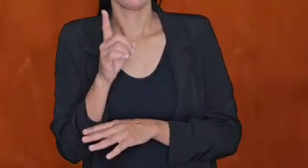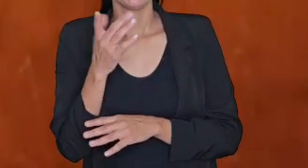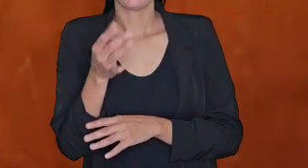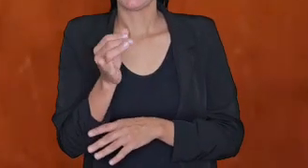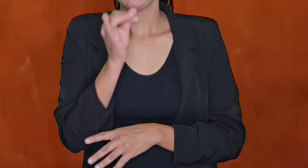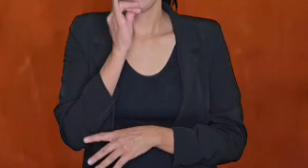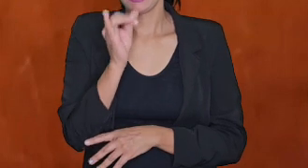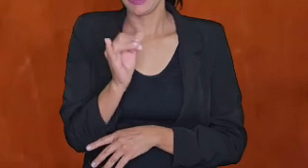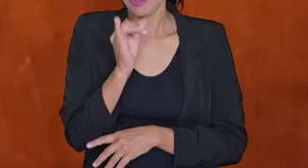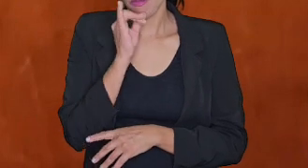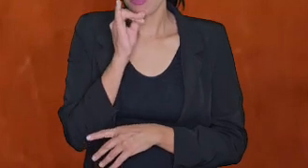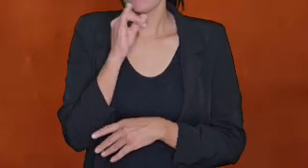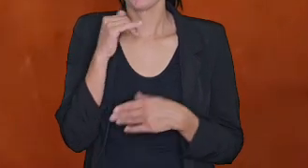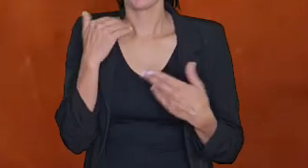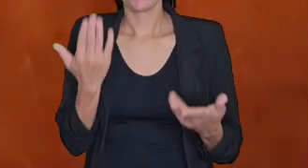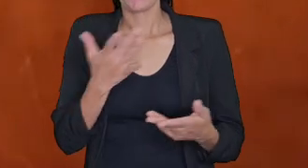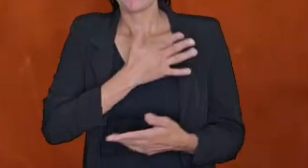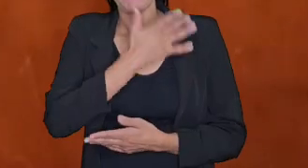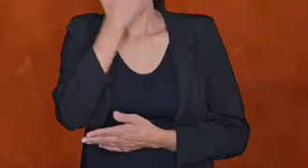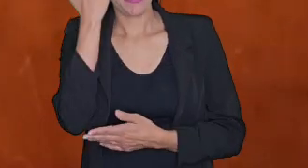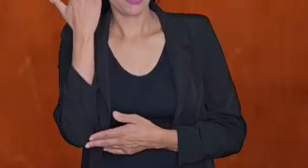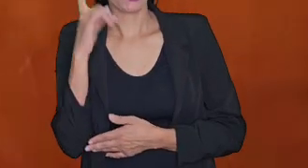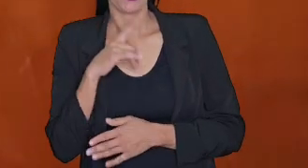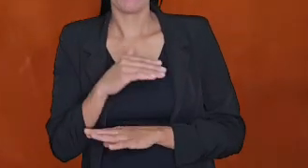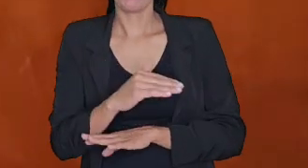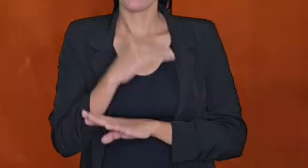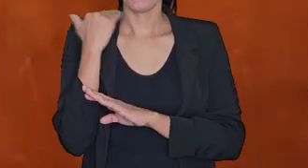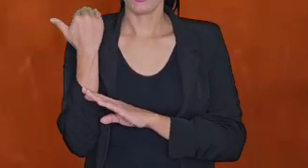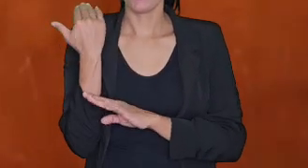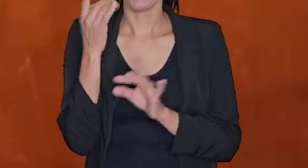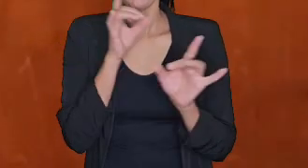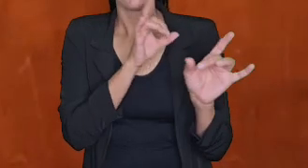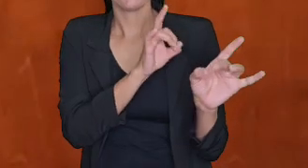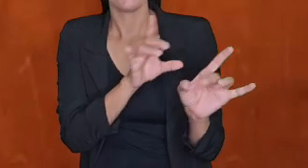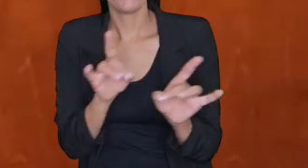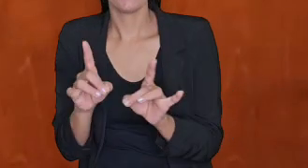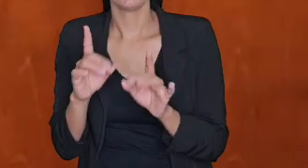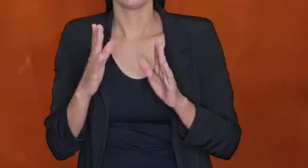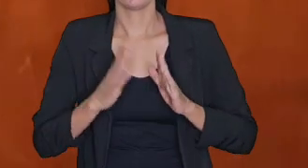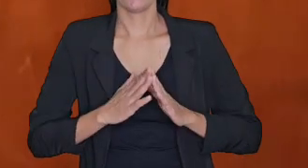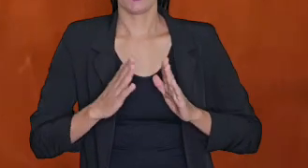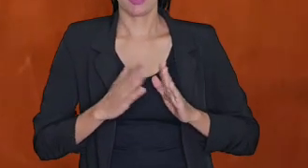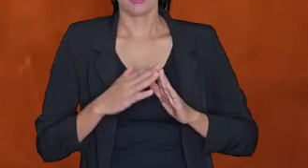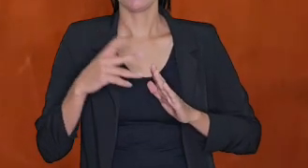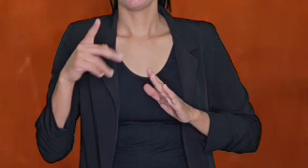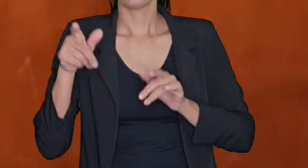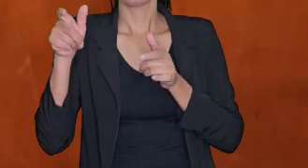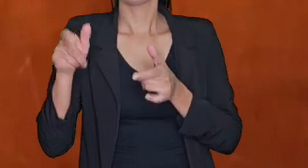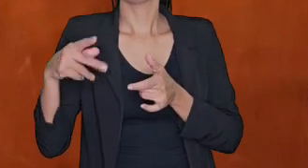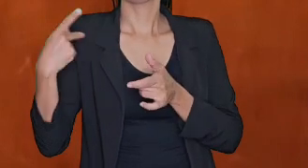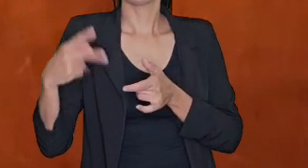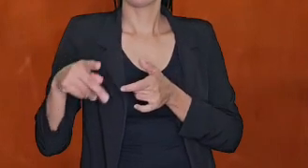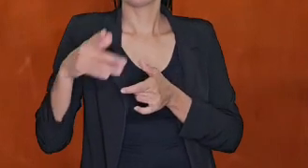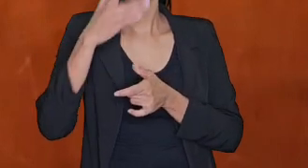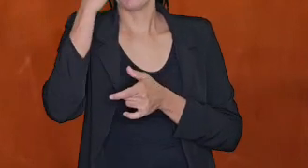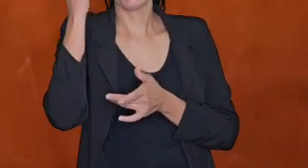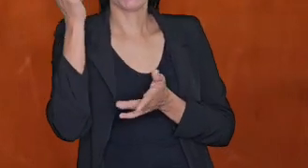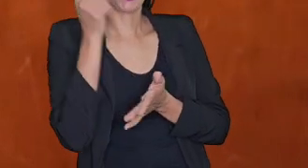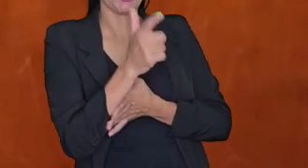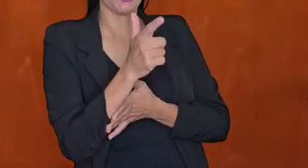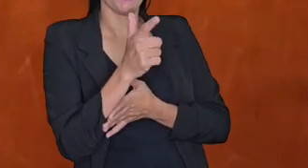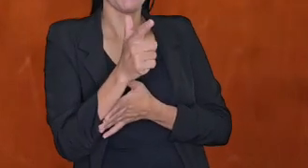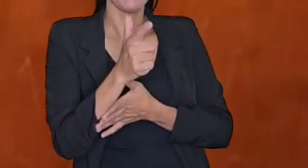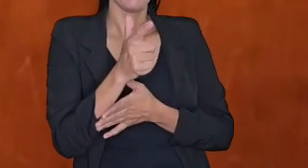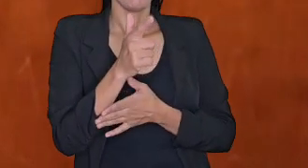para mim não é suficiente algo. Vamos supor que alguém tenha falecido e vendido um